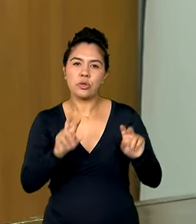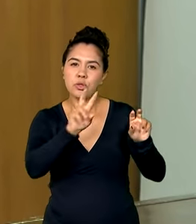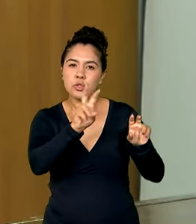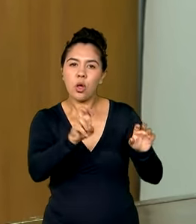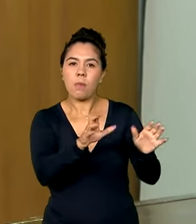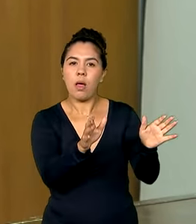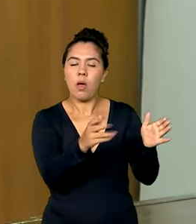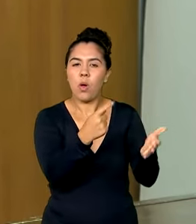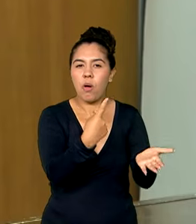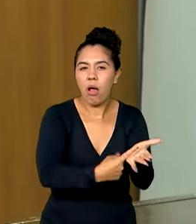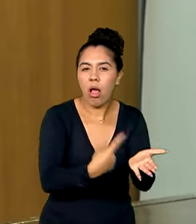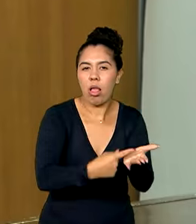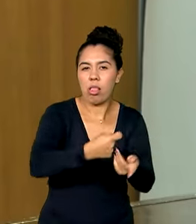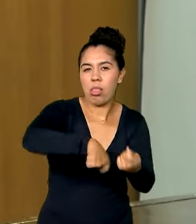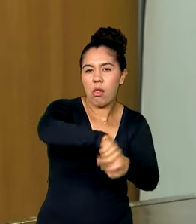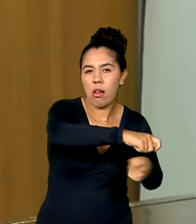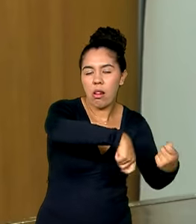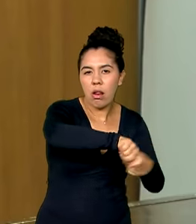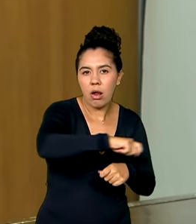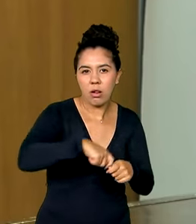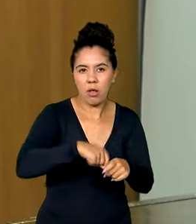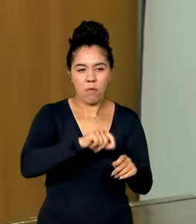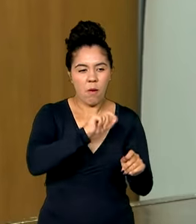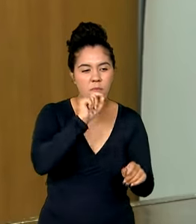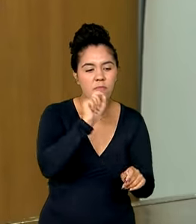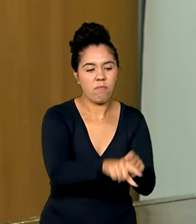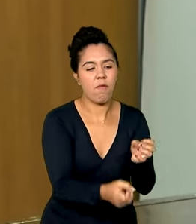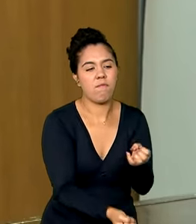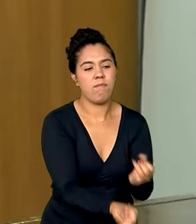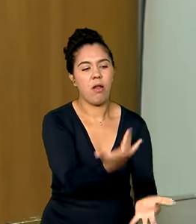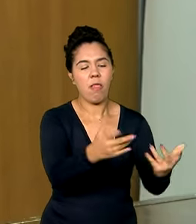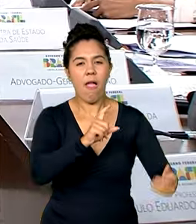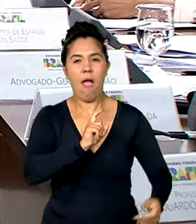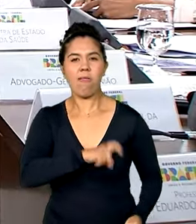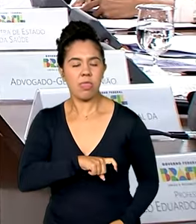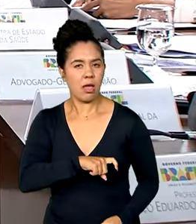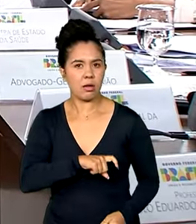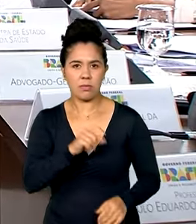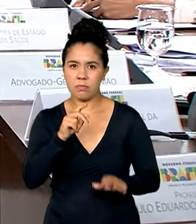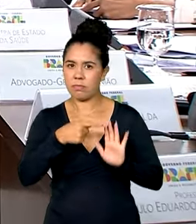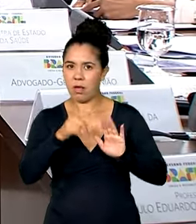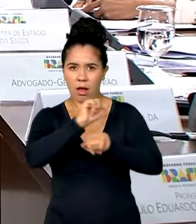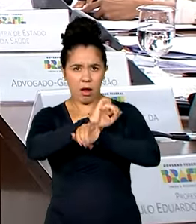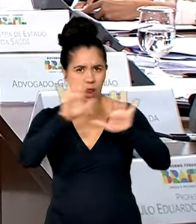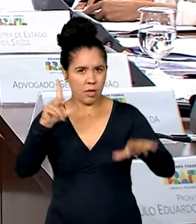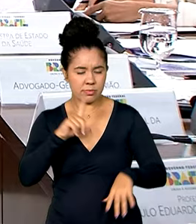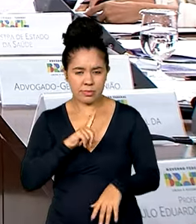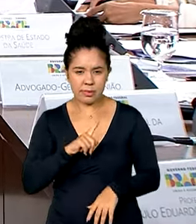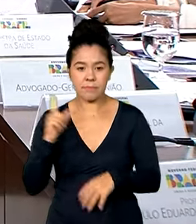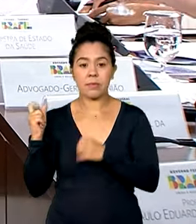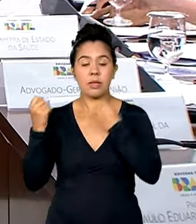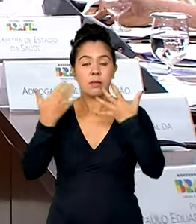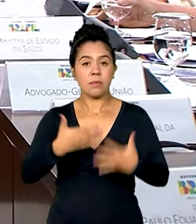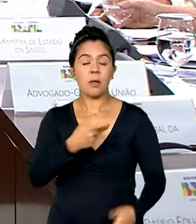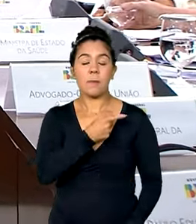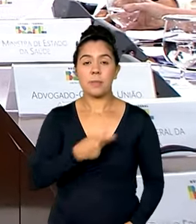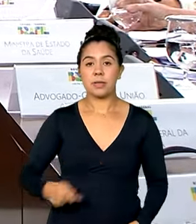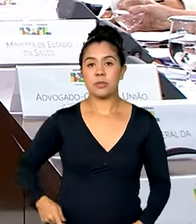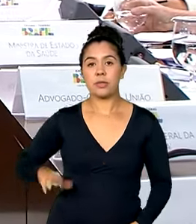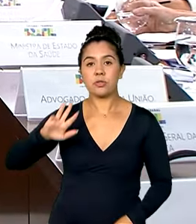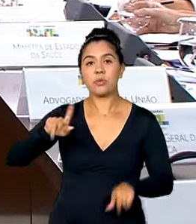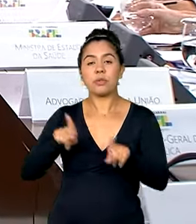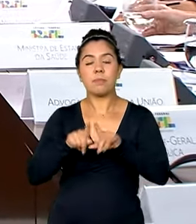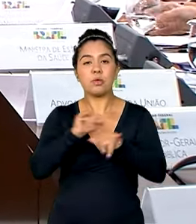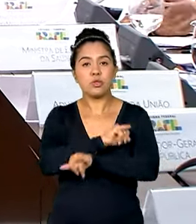organização, de tocar fogo no Brasil, ela é clara. Lula também anunciou investimentos de 514